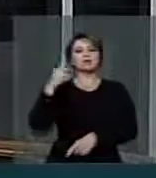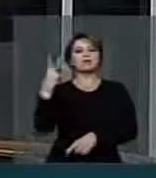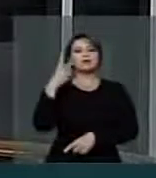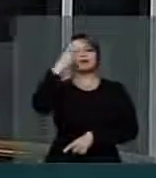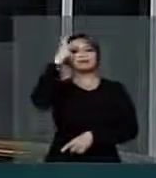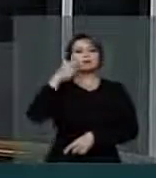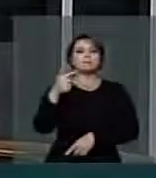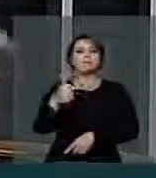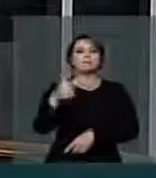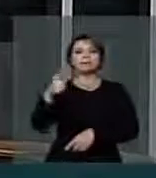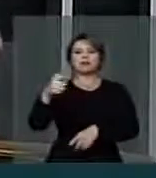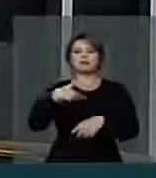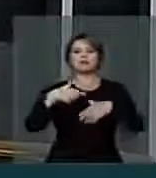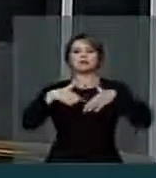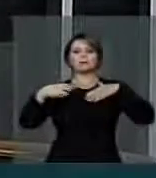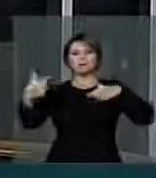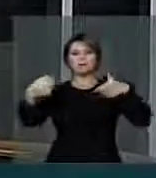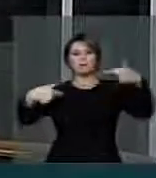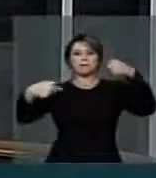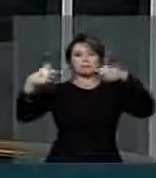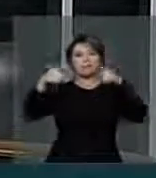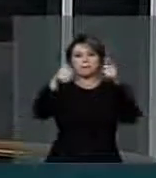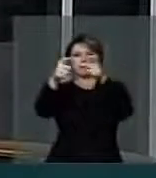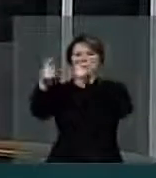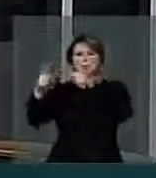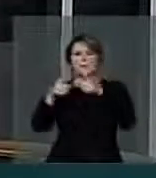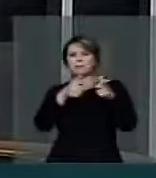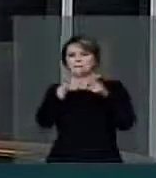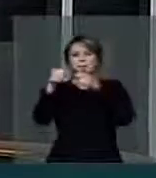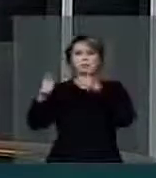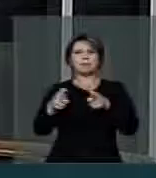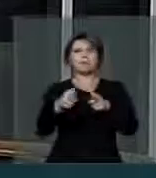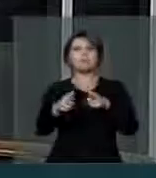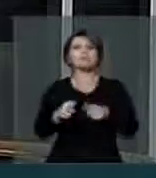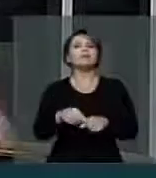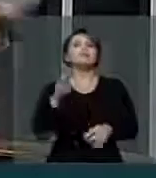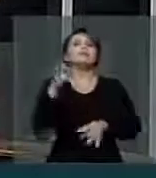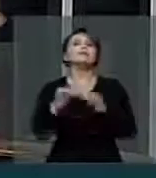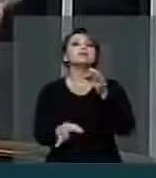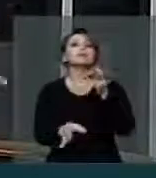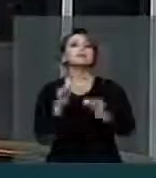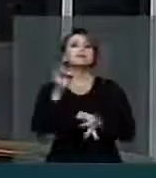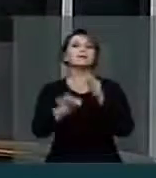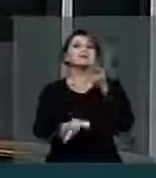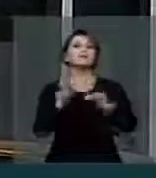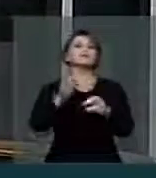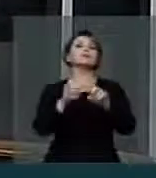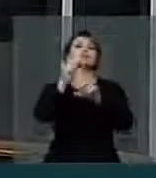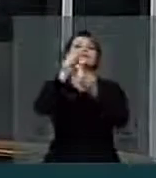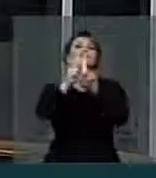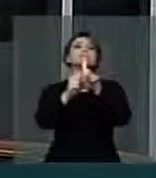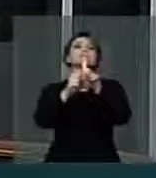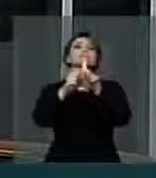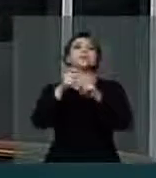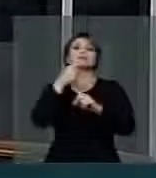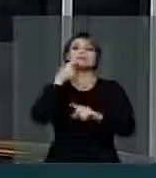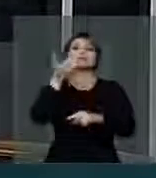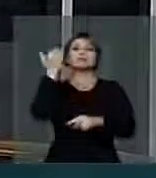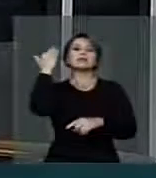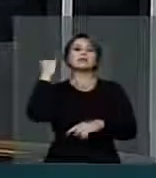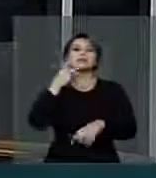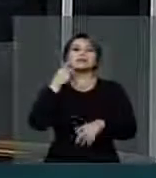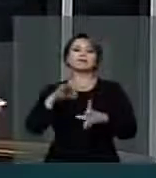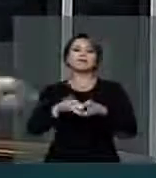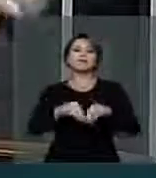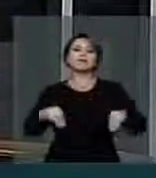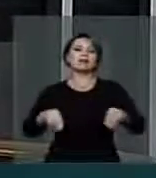arame e foi metralhado pelas costas. Pior, a juíza, há um mês atrás, deu uma ação de reintegração